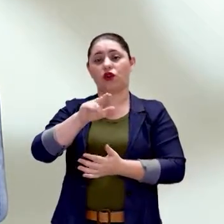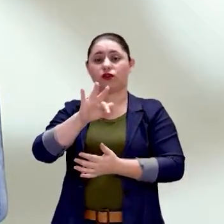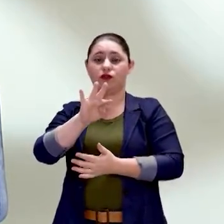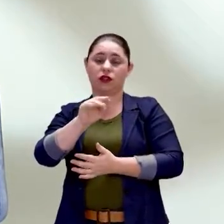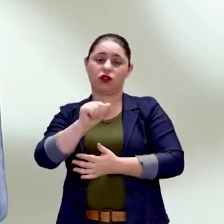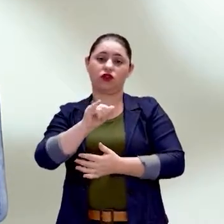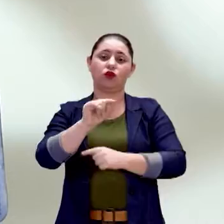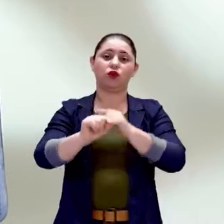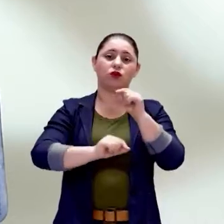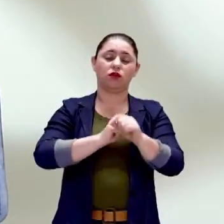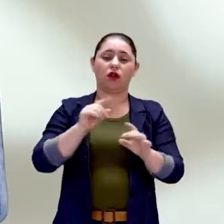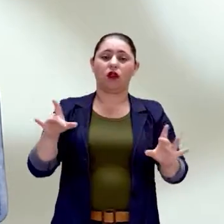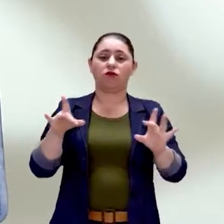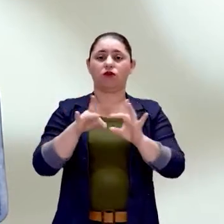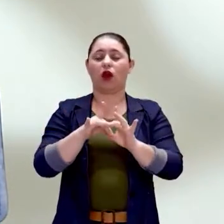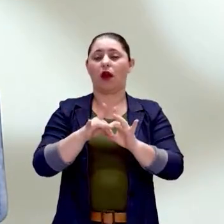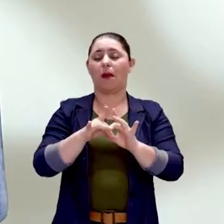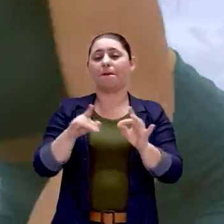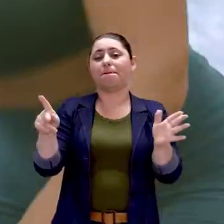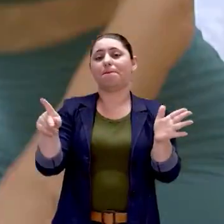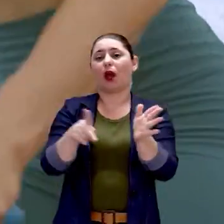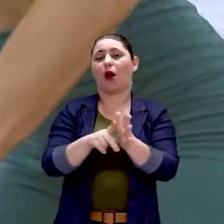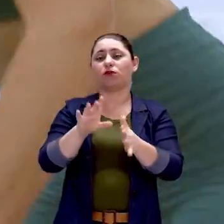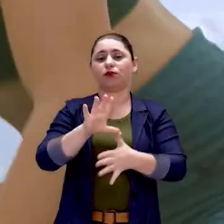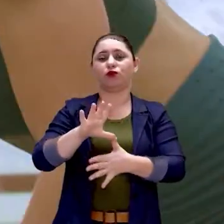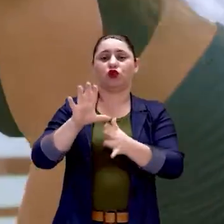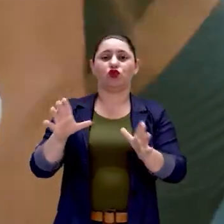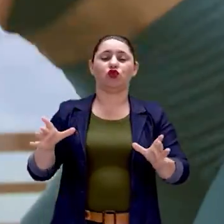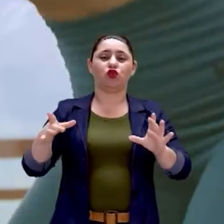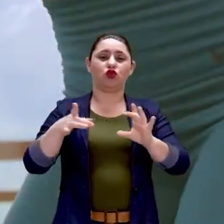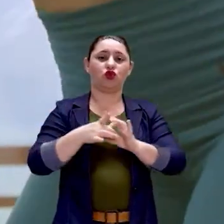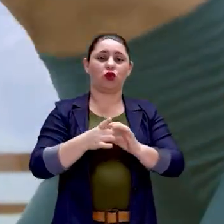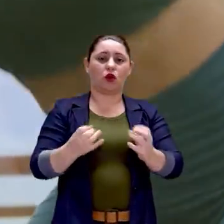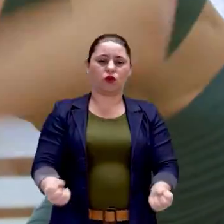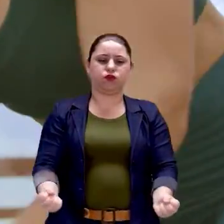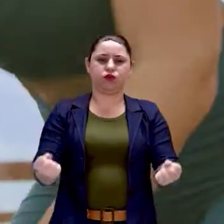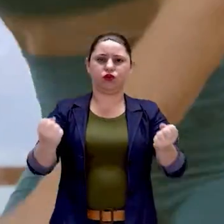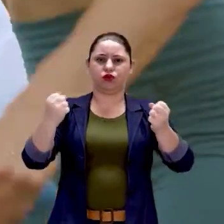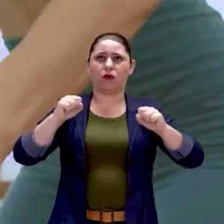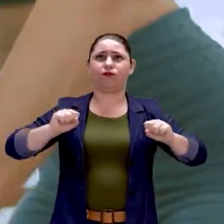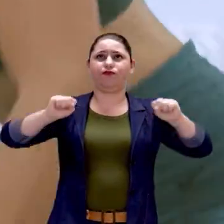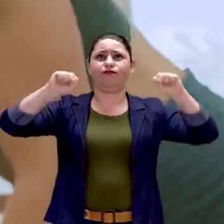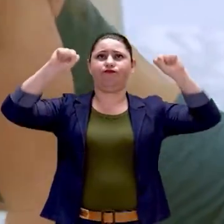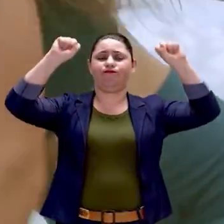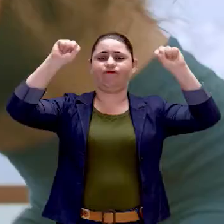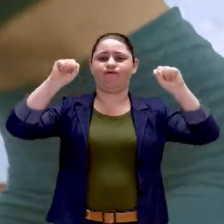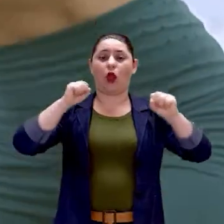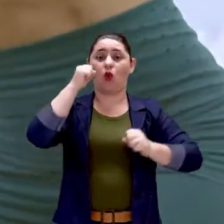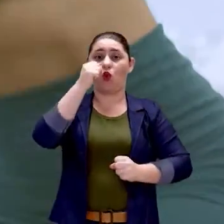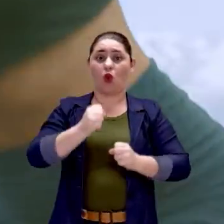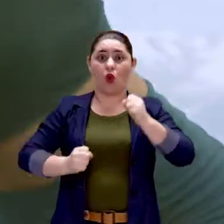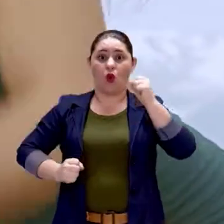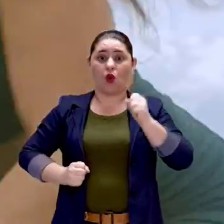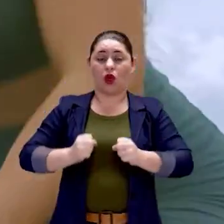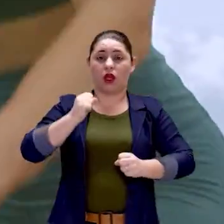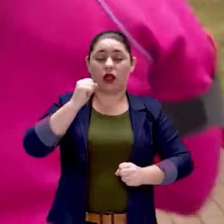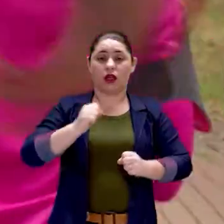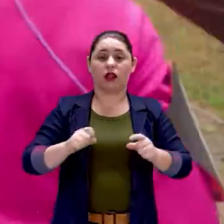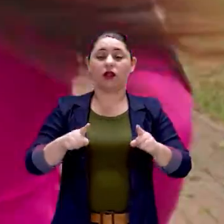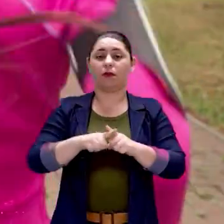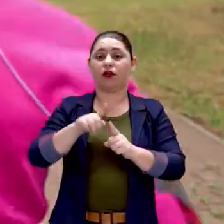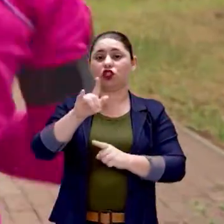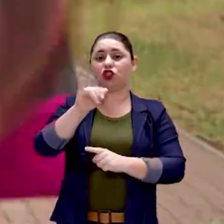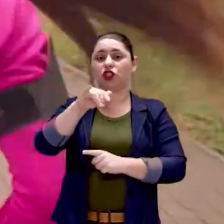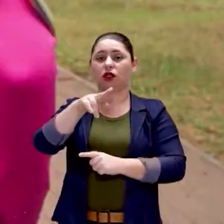uma metodologia, uma franquia americana que juntou 3 esportes, que é o levantamento de peso olímpico, o atletismo e a